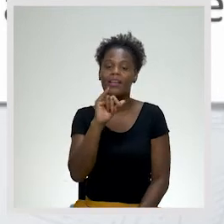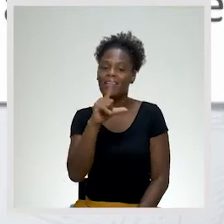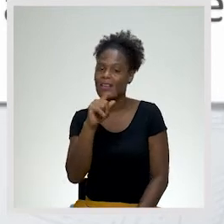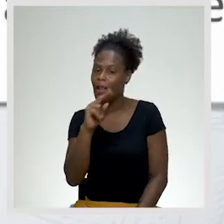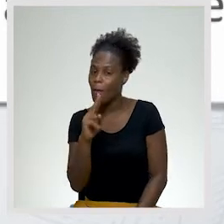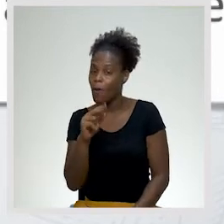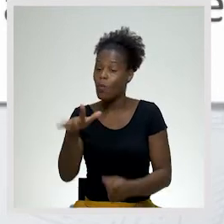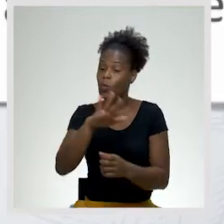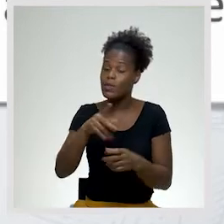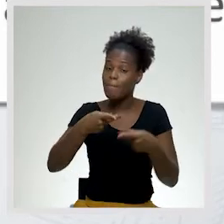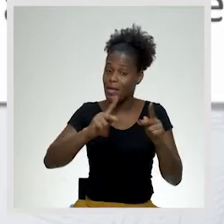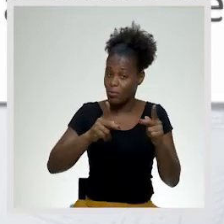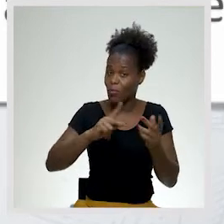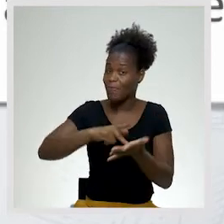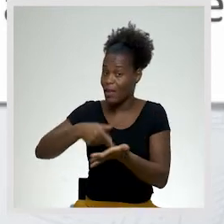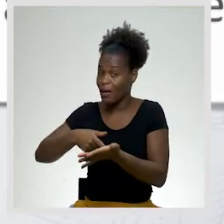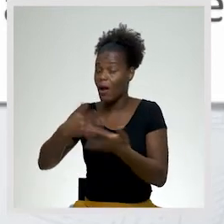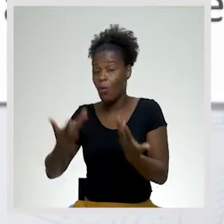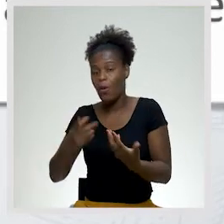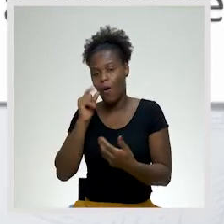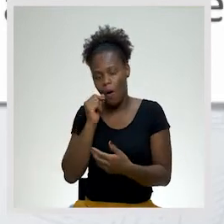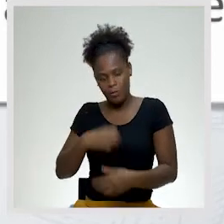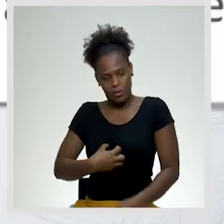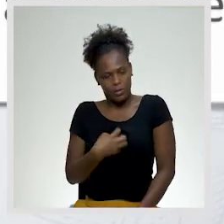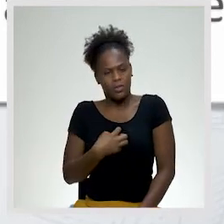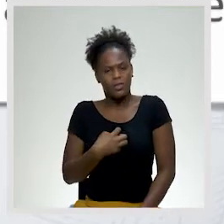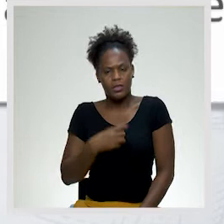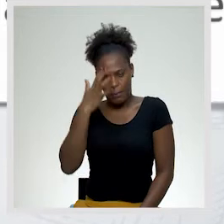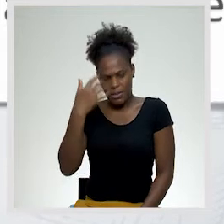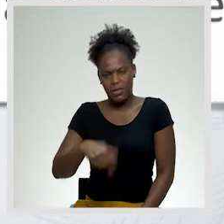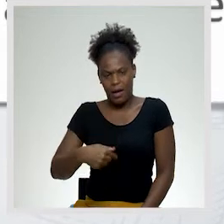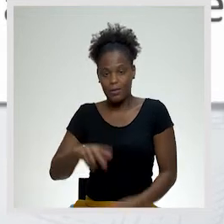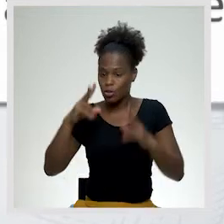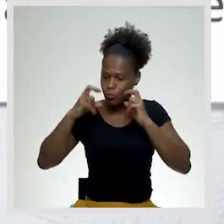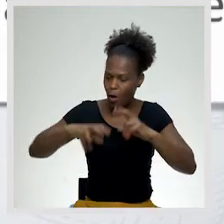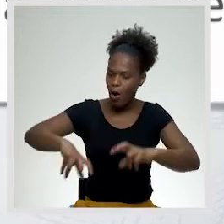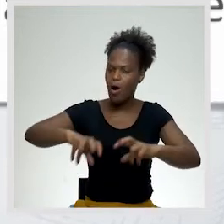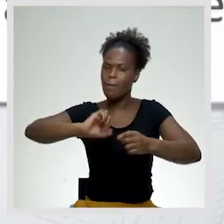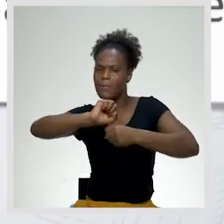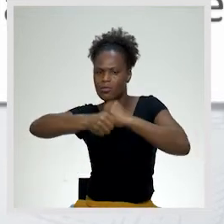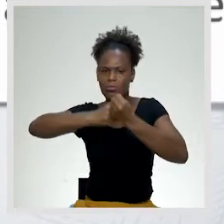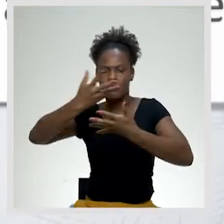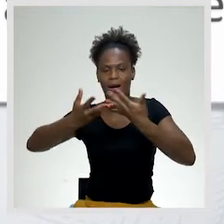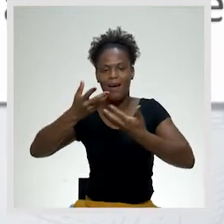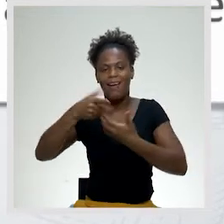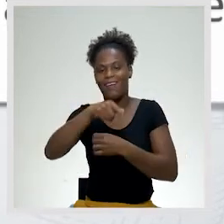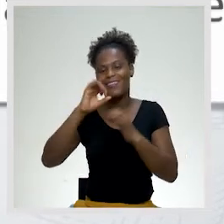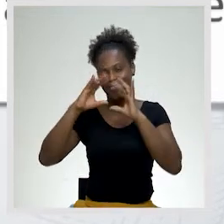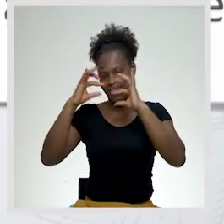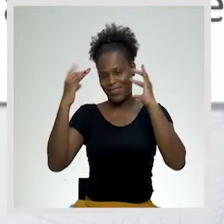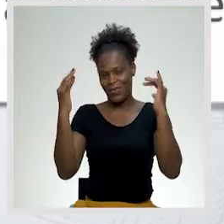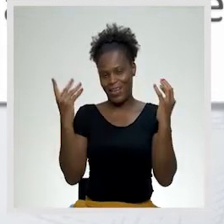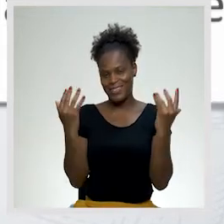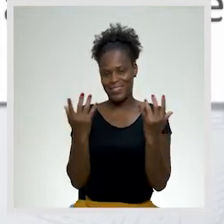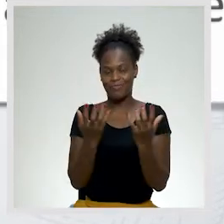de técnicas, e então o homem se sente capaz de explorar e manipular a natureza.